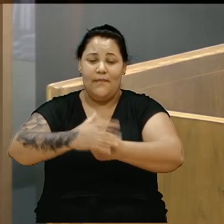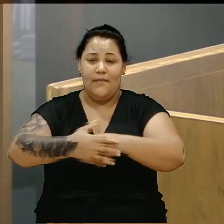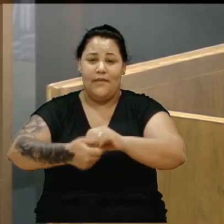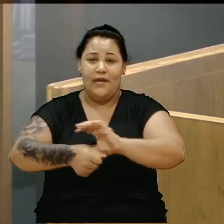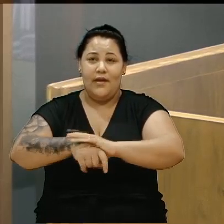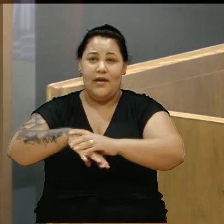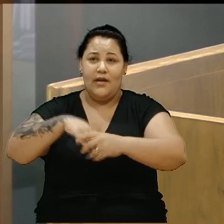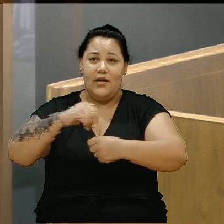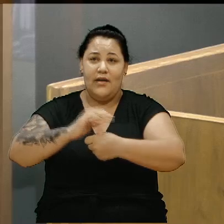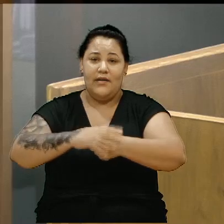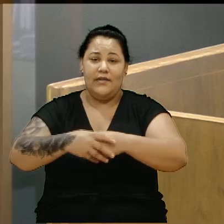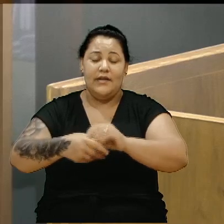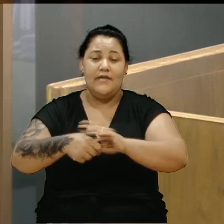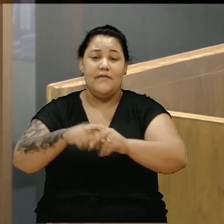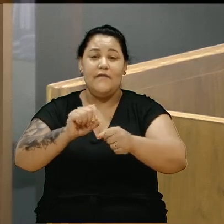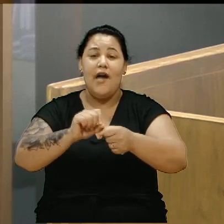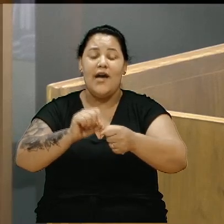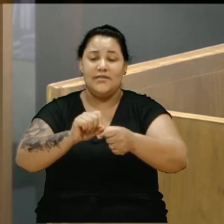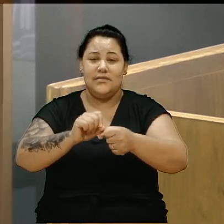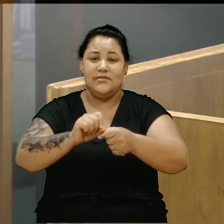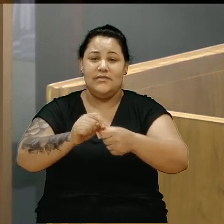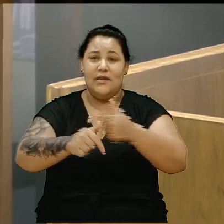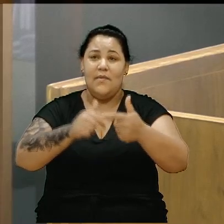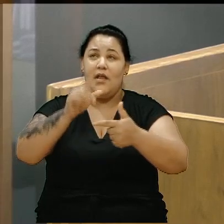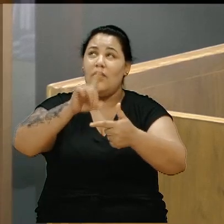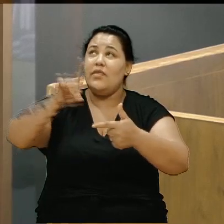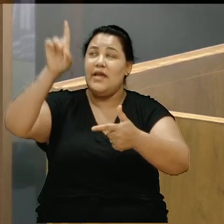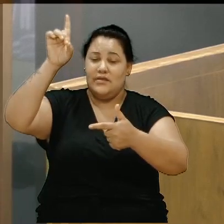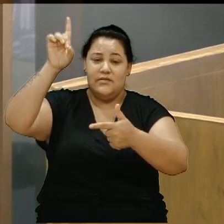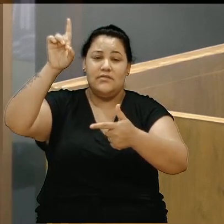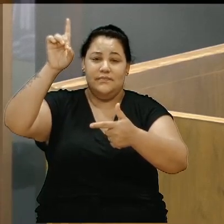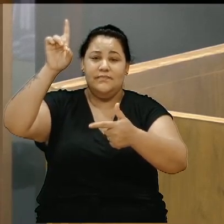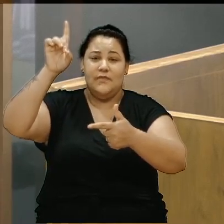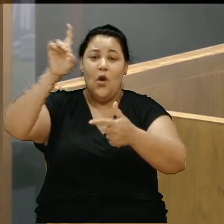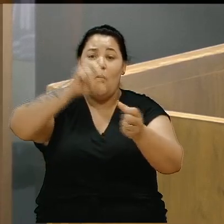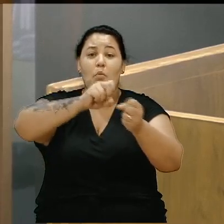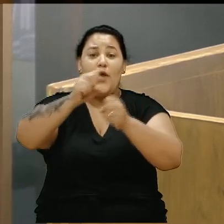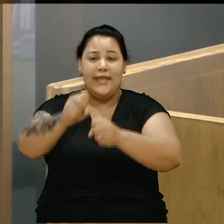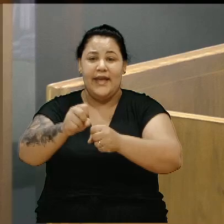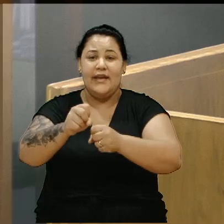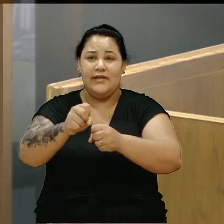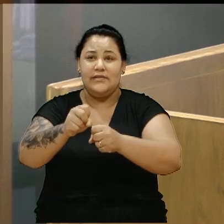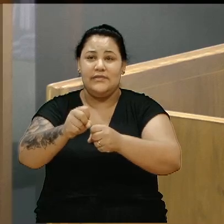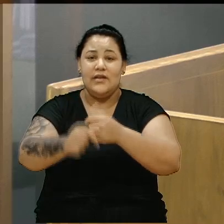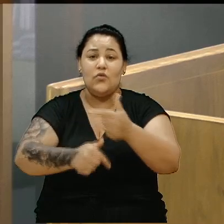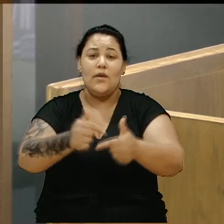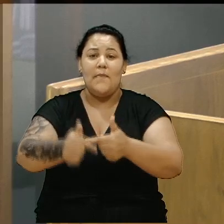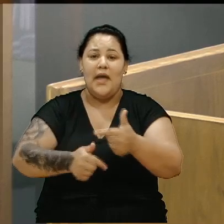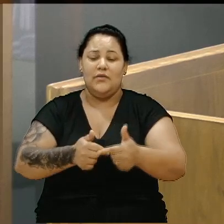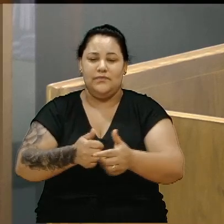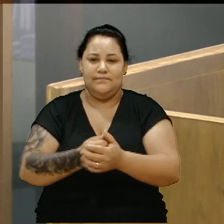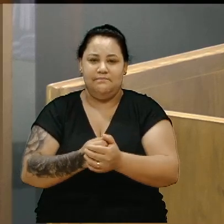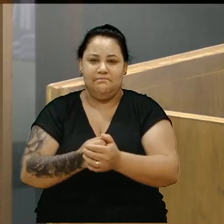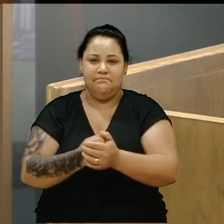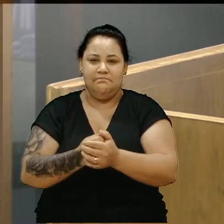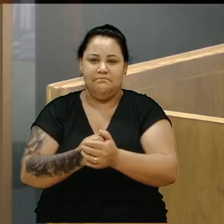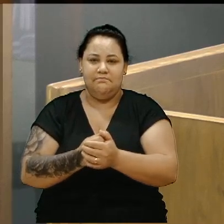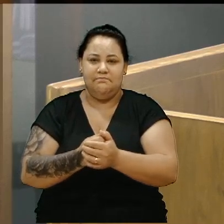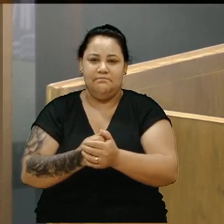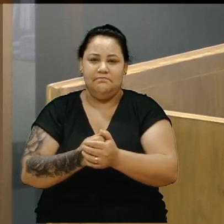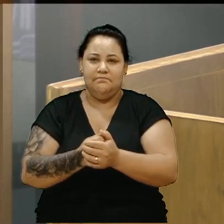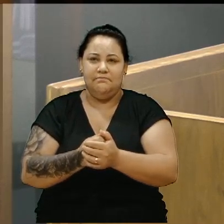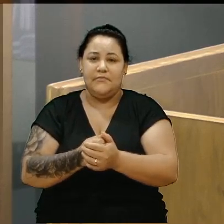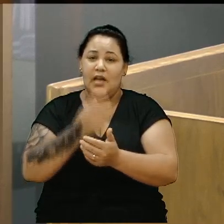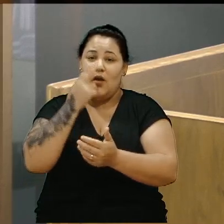e faz o lava-pés. Ou seja, o poder a serviço. E é isso que nós temos que